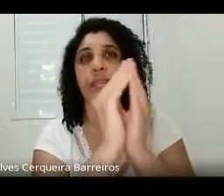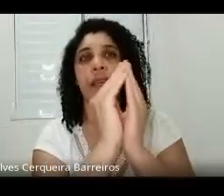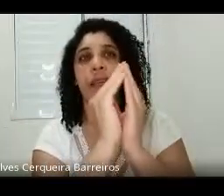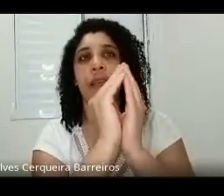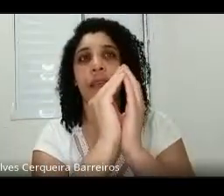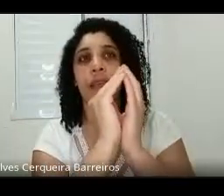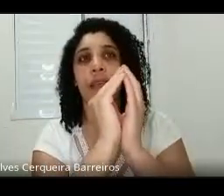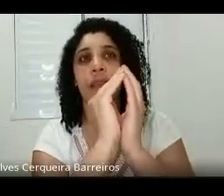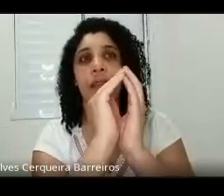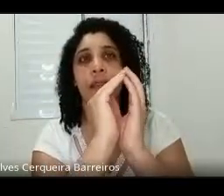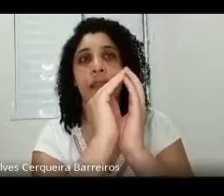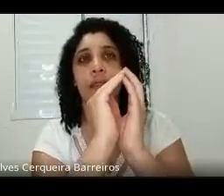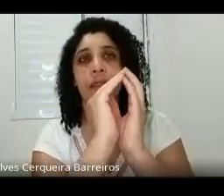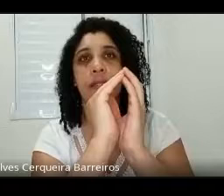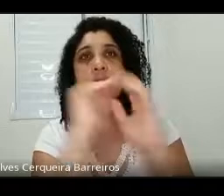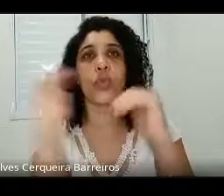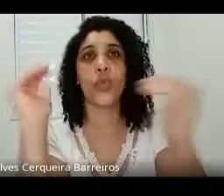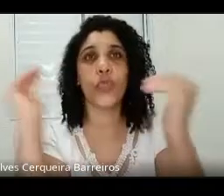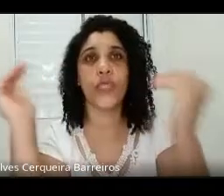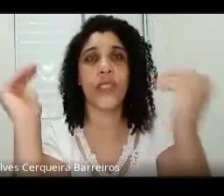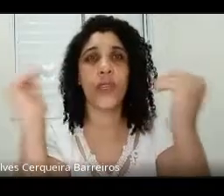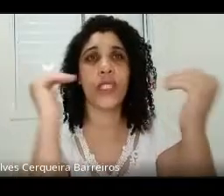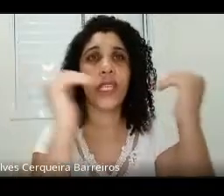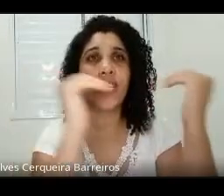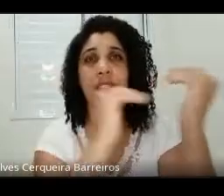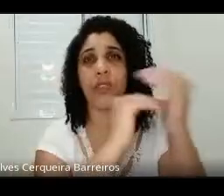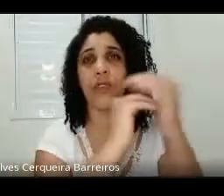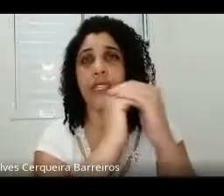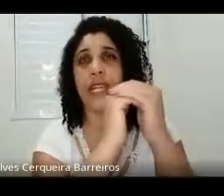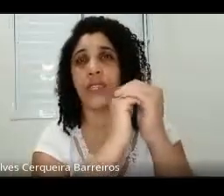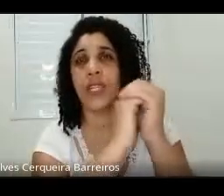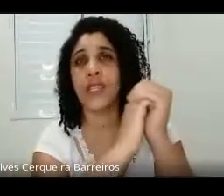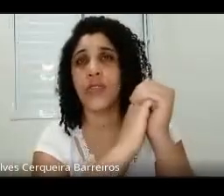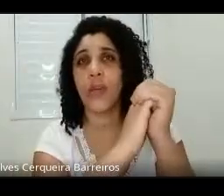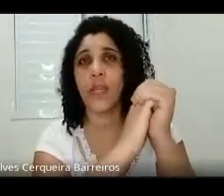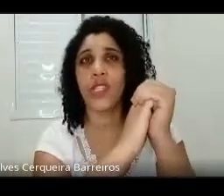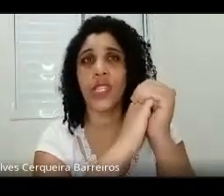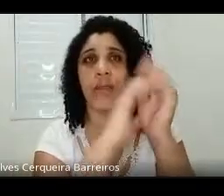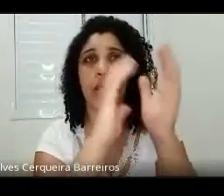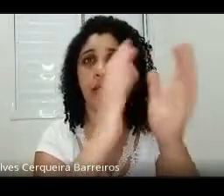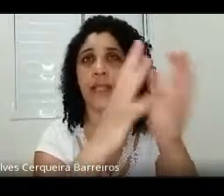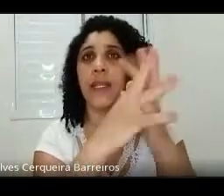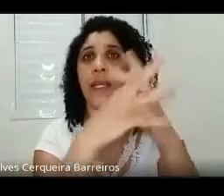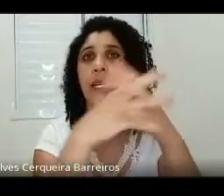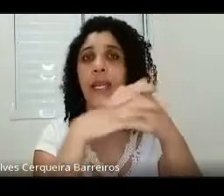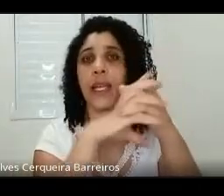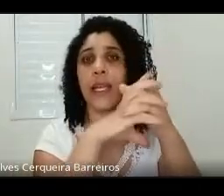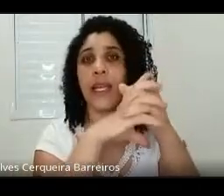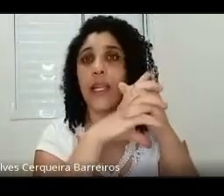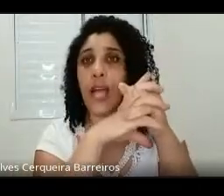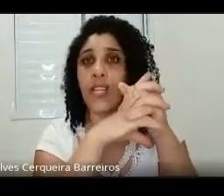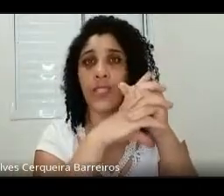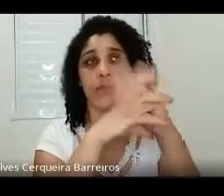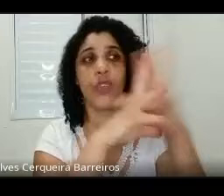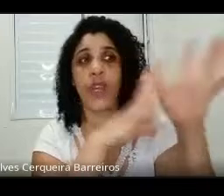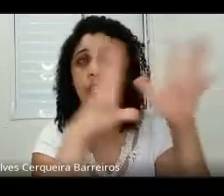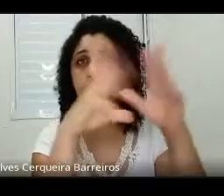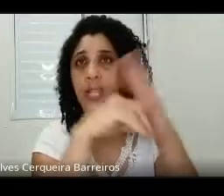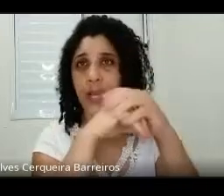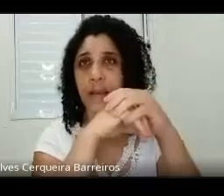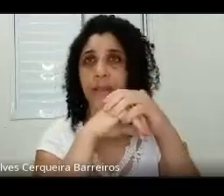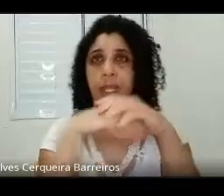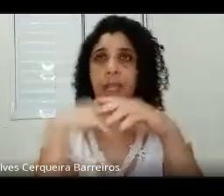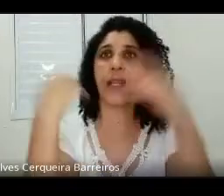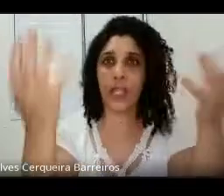restrito. Nem tudo você vai conseguir, às vezes, conversar utilizando somente determinada linguagem,